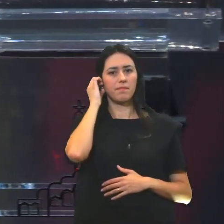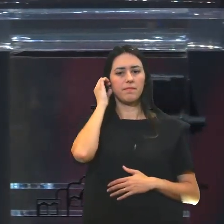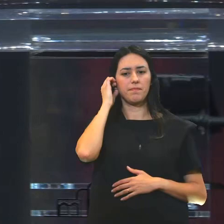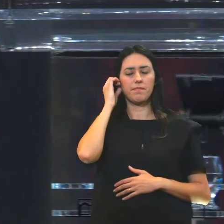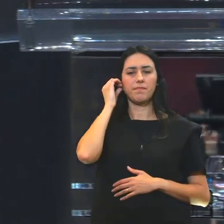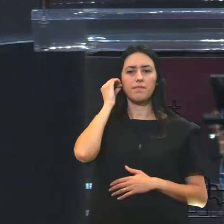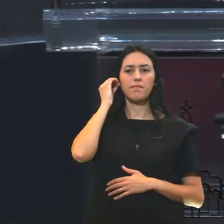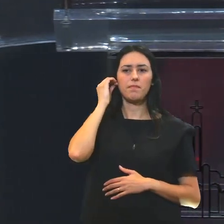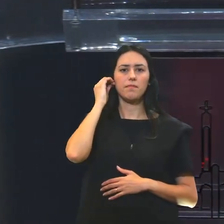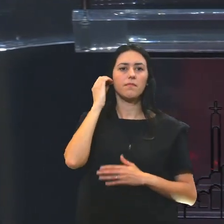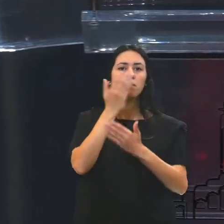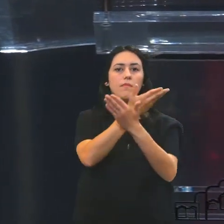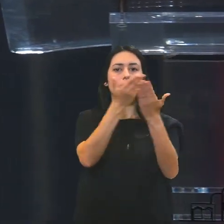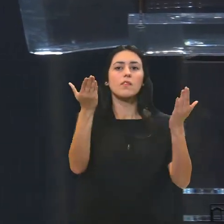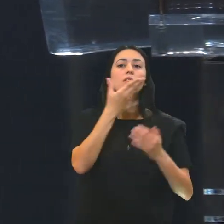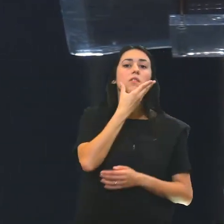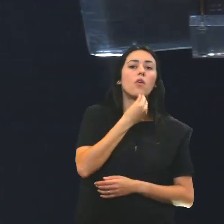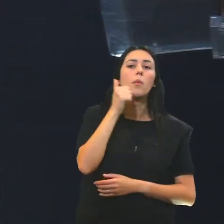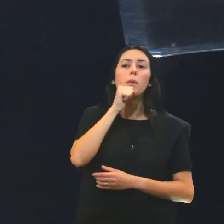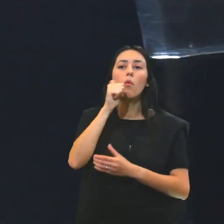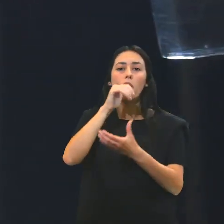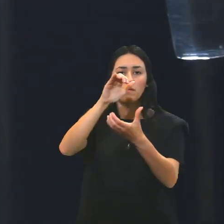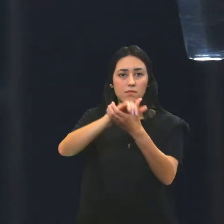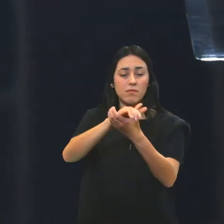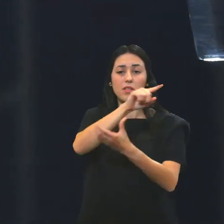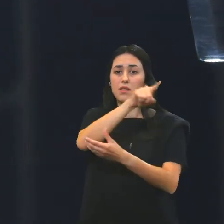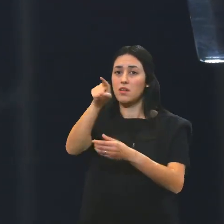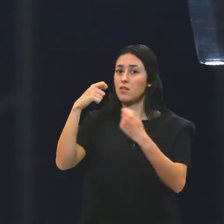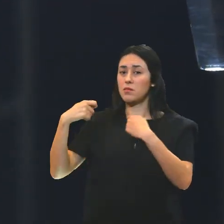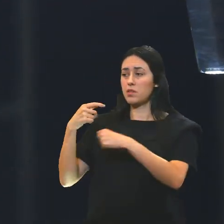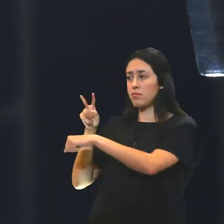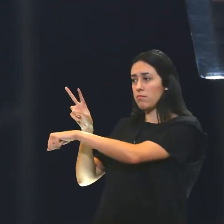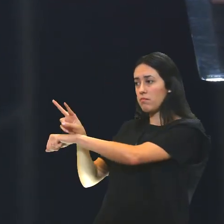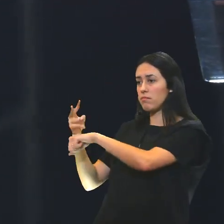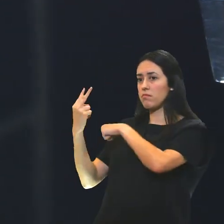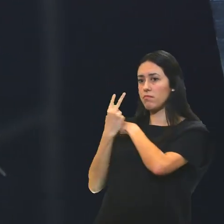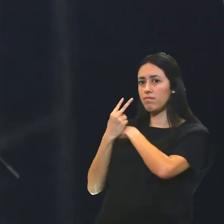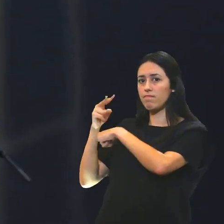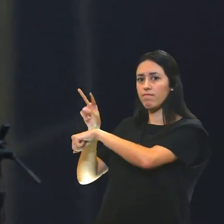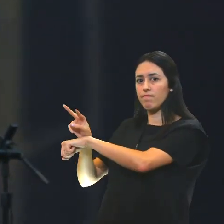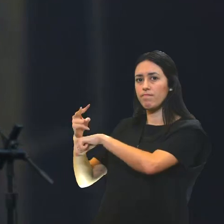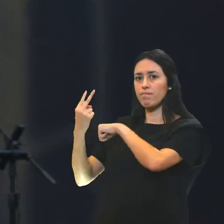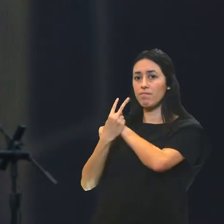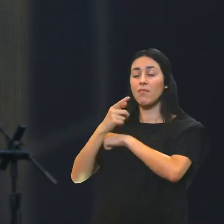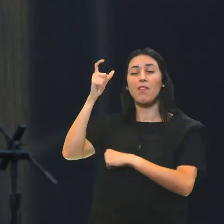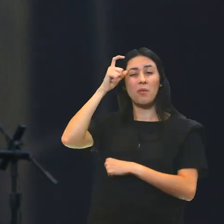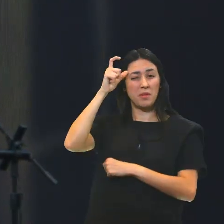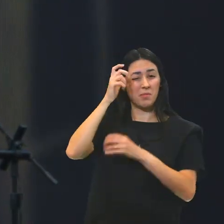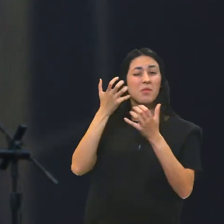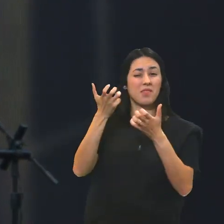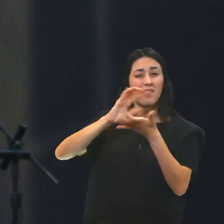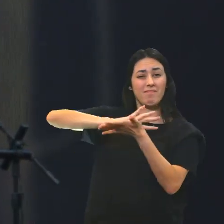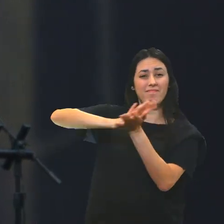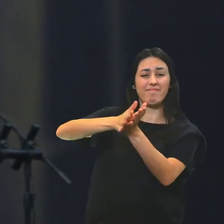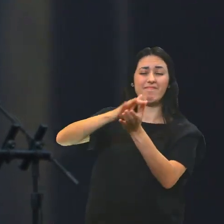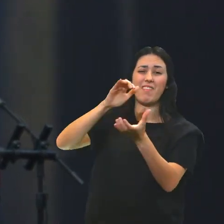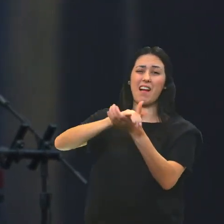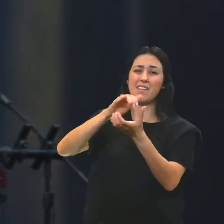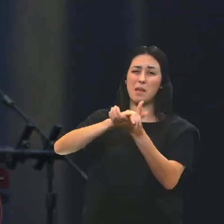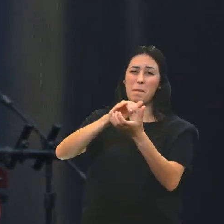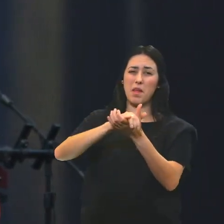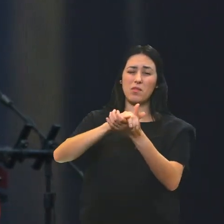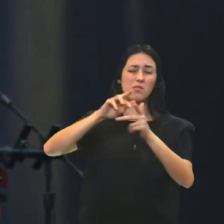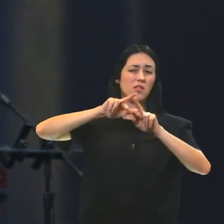Casais, homens e mulheres, vocês precisam proteger um ao outro. O inimigo tenta destruir o casamento de maneiras